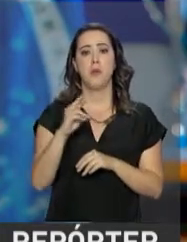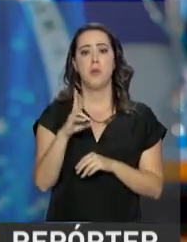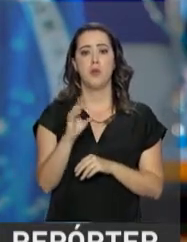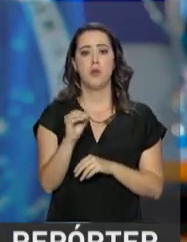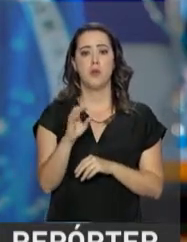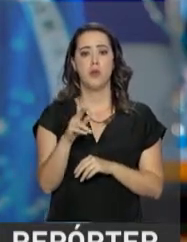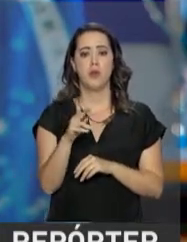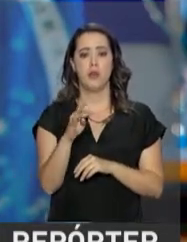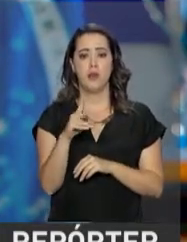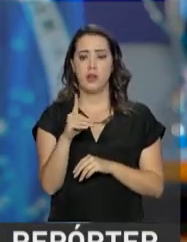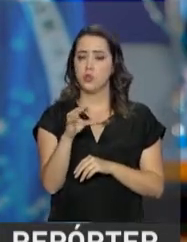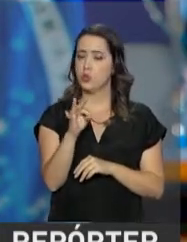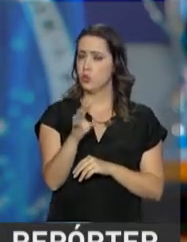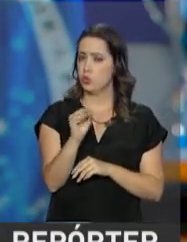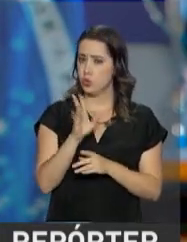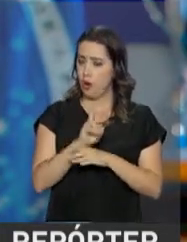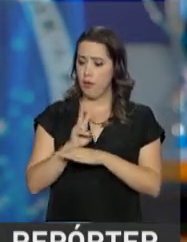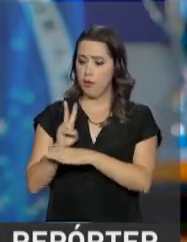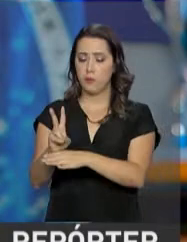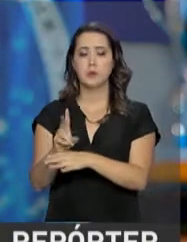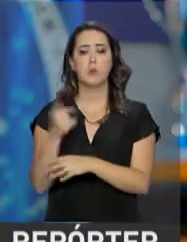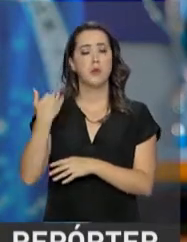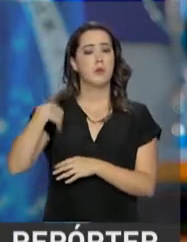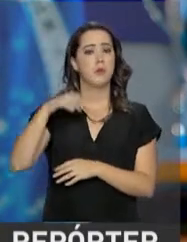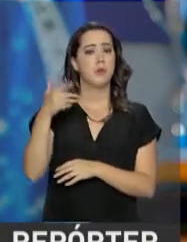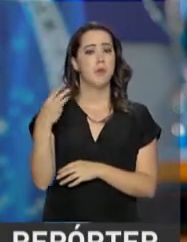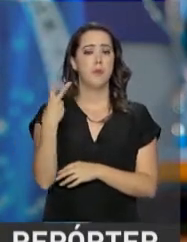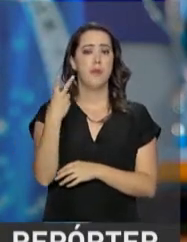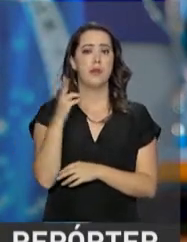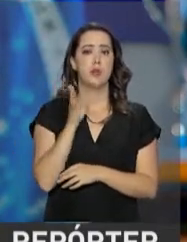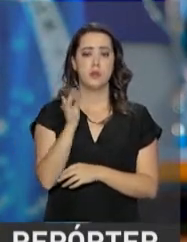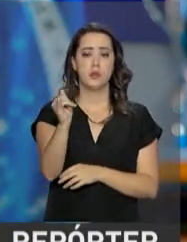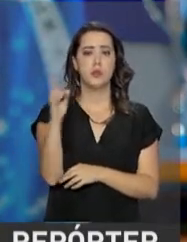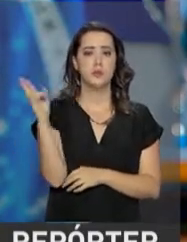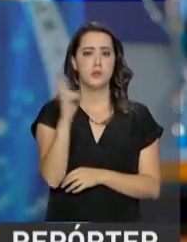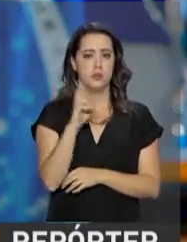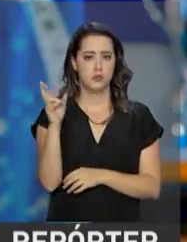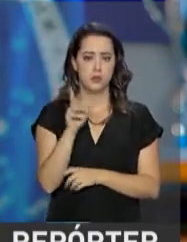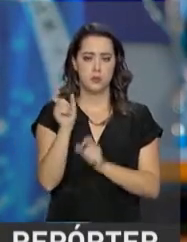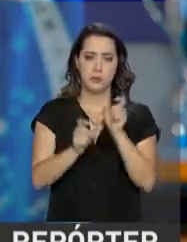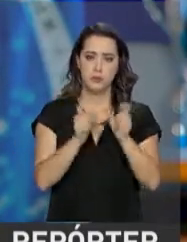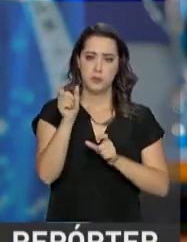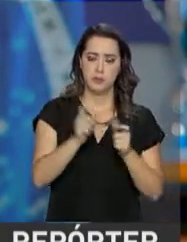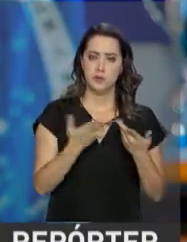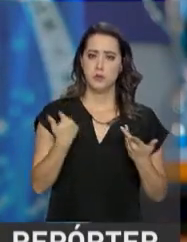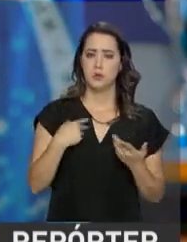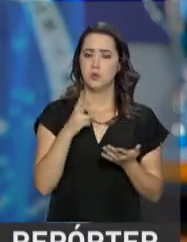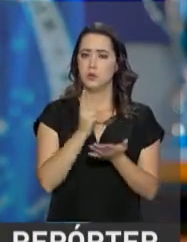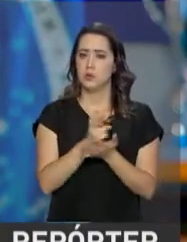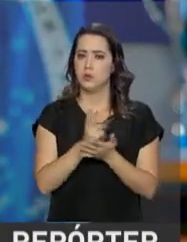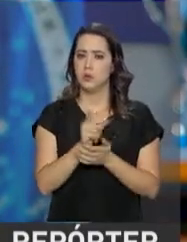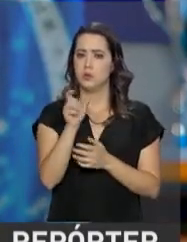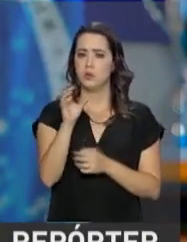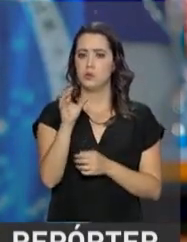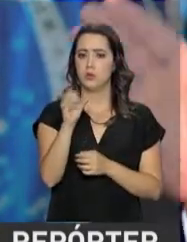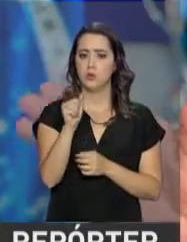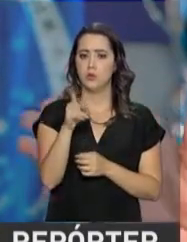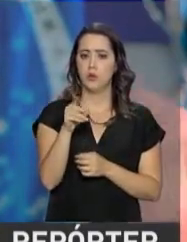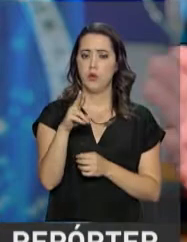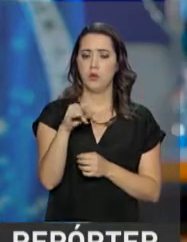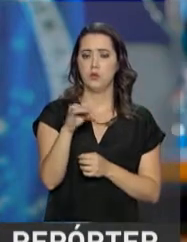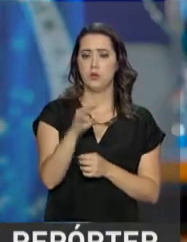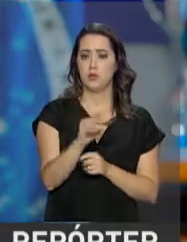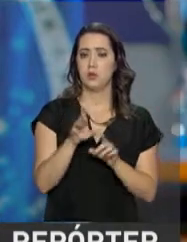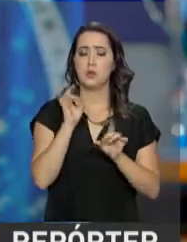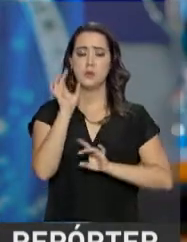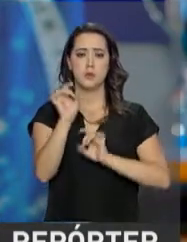nós já conseguimos emprestar mais de 2 bilhões de reais para pessoas, tanto do Cadastro Único, mas